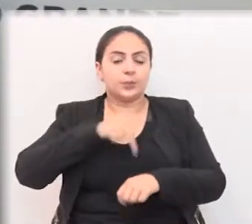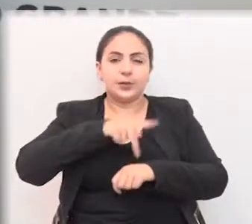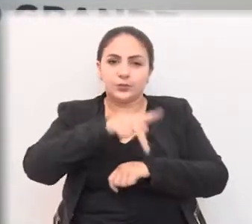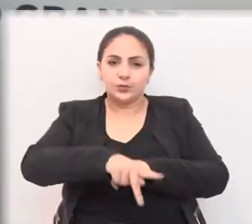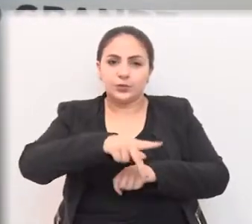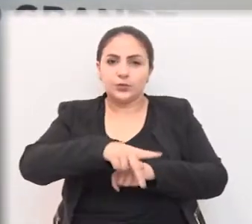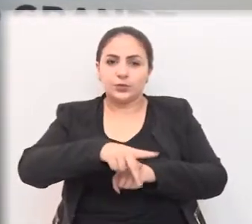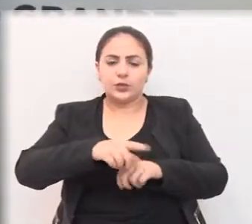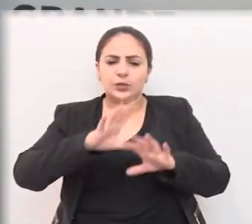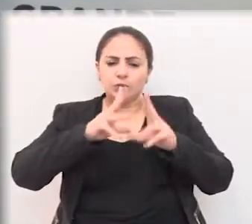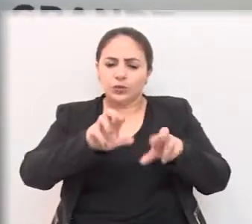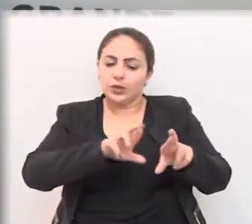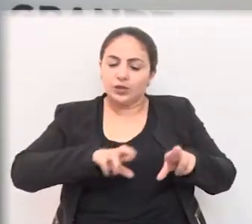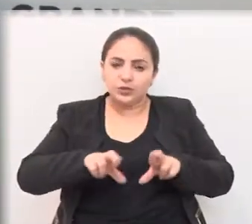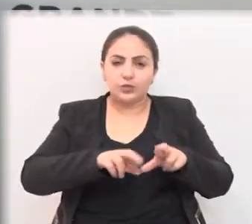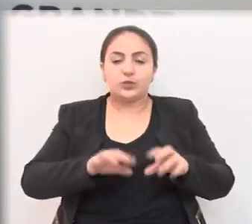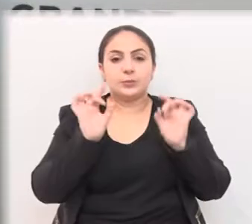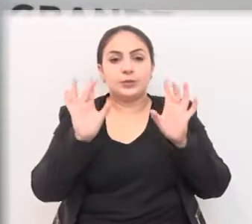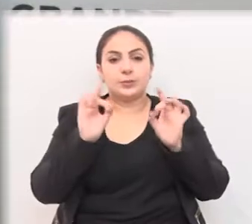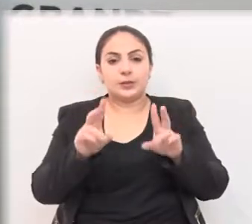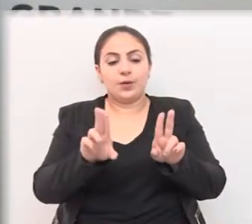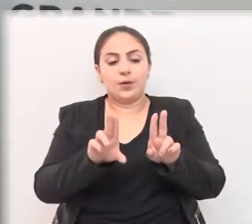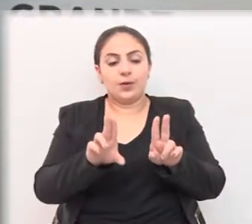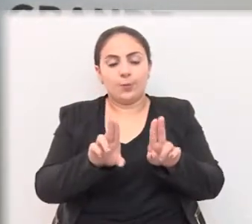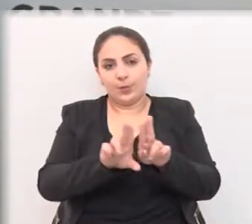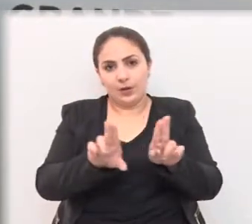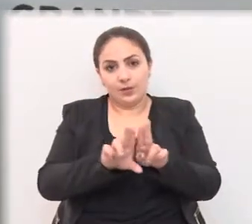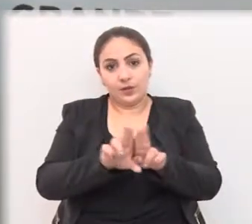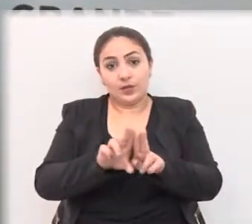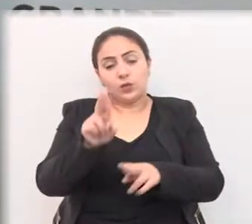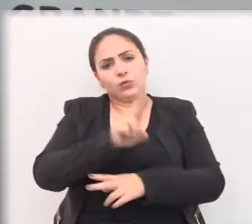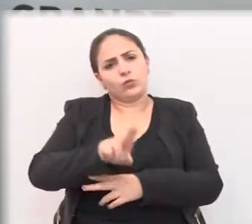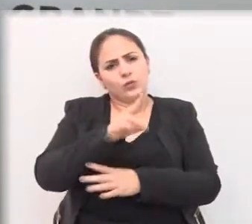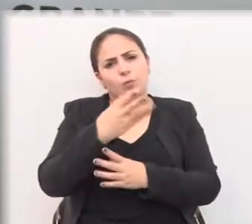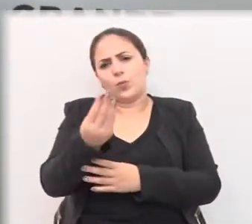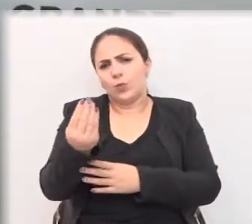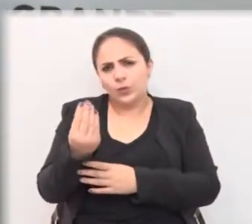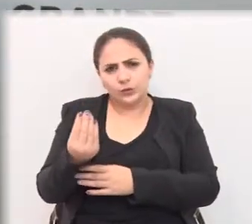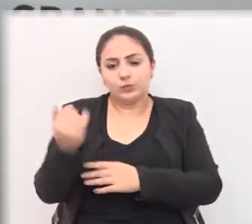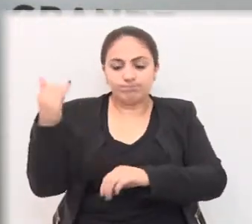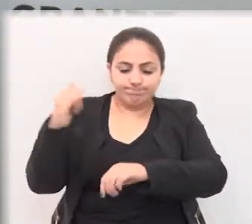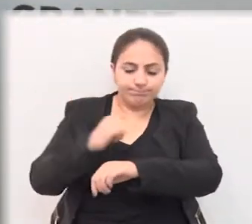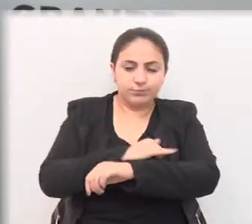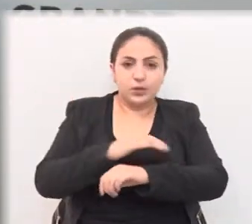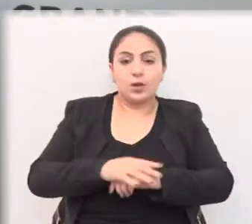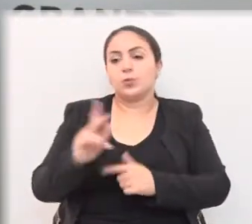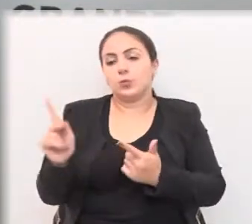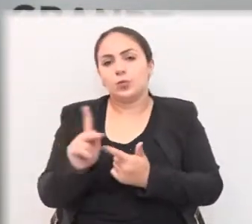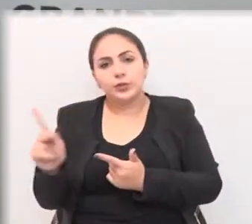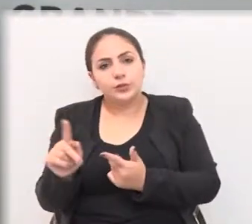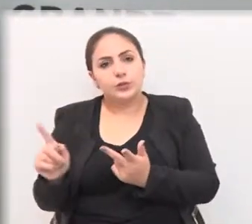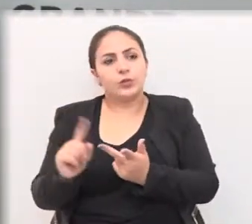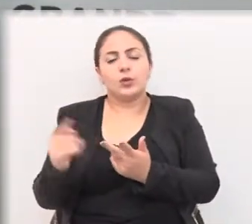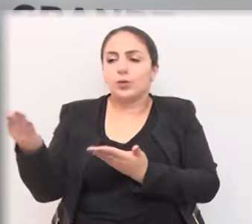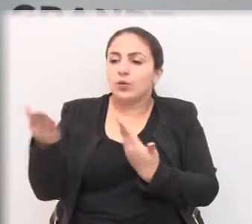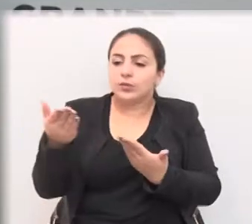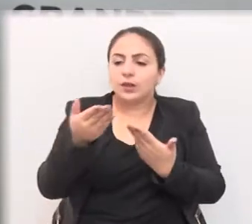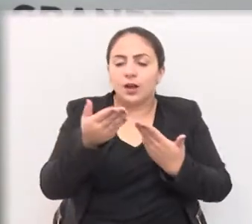toda a região, e especialmente para a Universidade de Passo Fundo, que utiliza muito o aeroporto, quer seja com seus professores, com